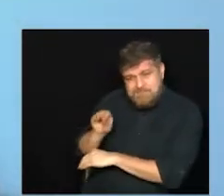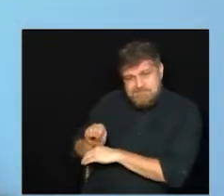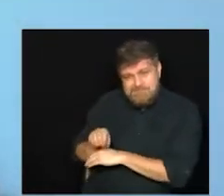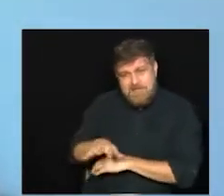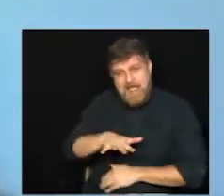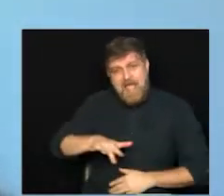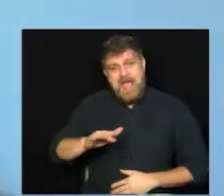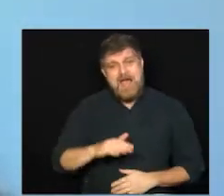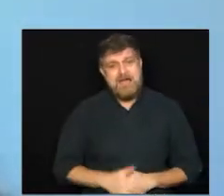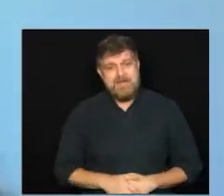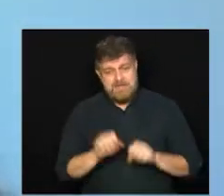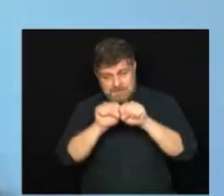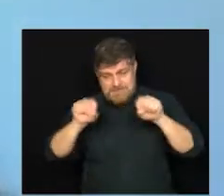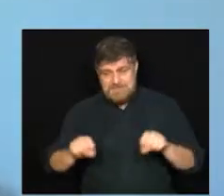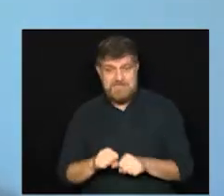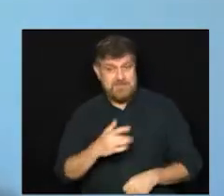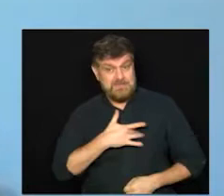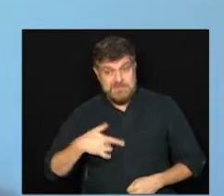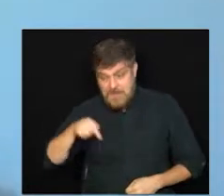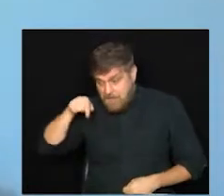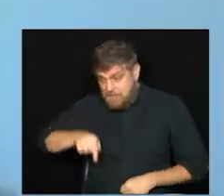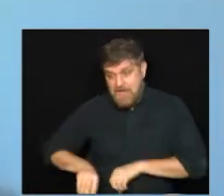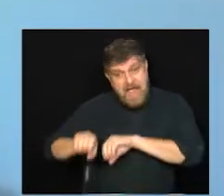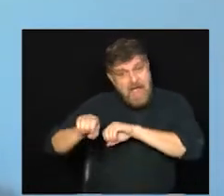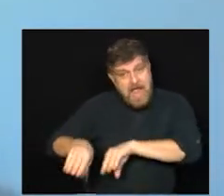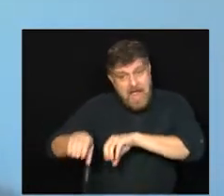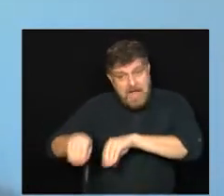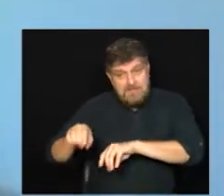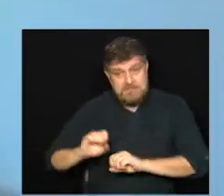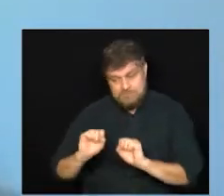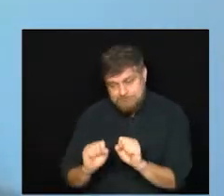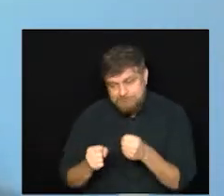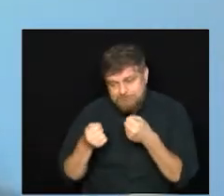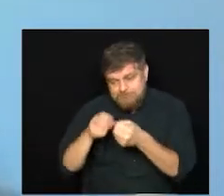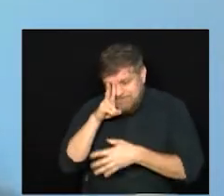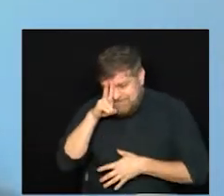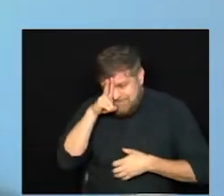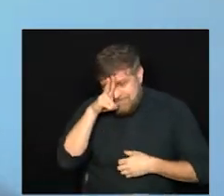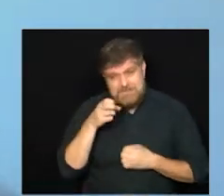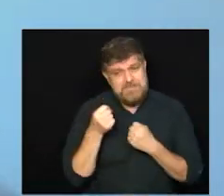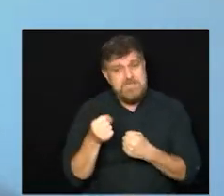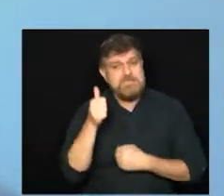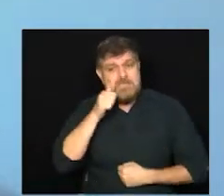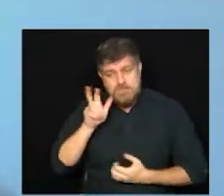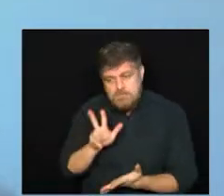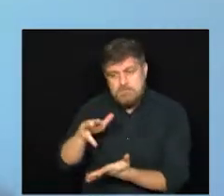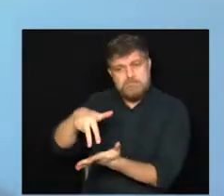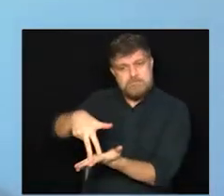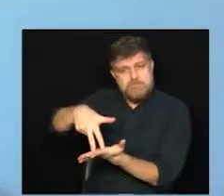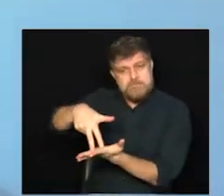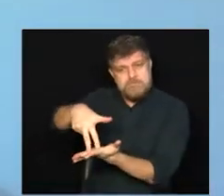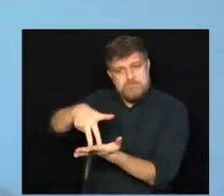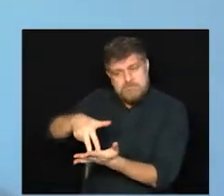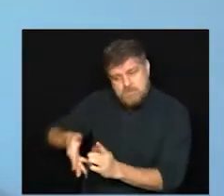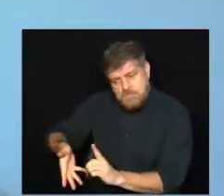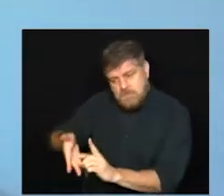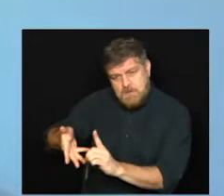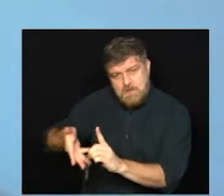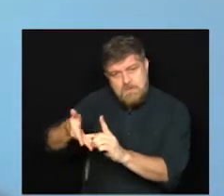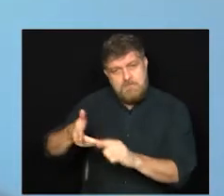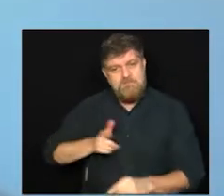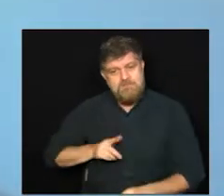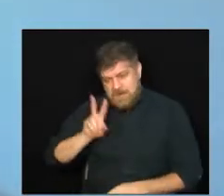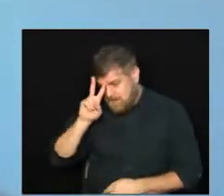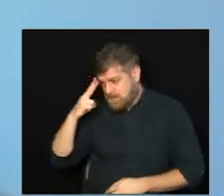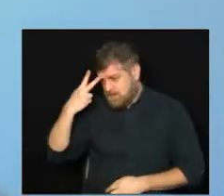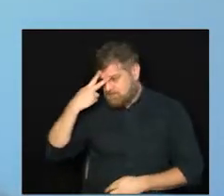da educação, porque é desde a educação primária que a gente fortalece as mulheres e também já vai desconstruindo